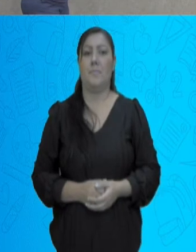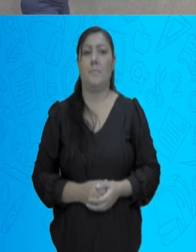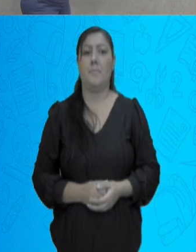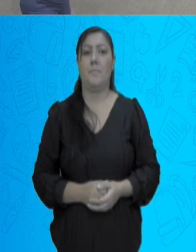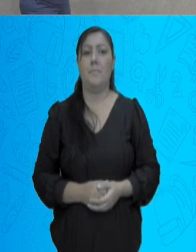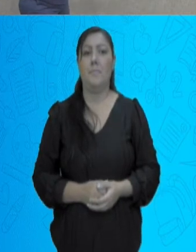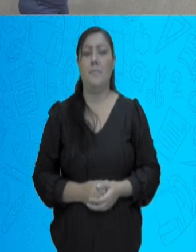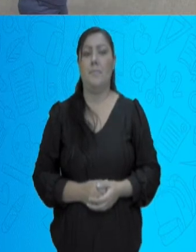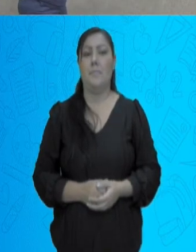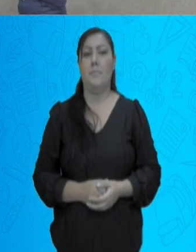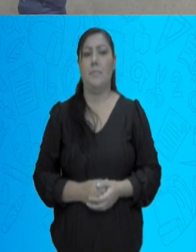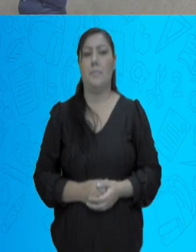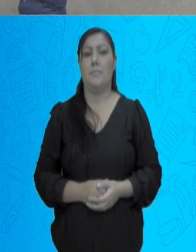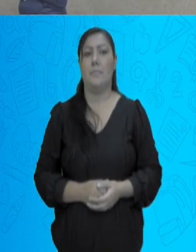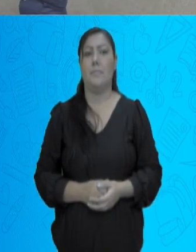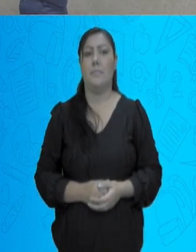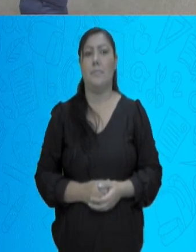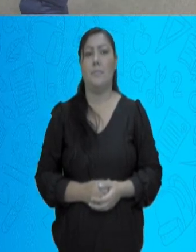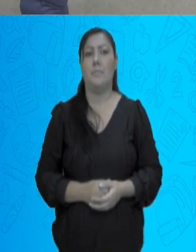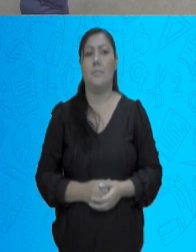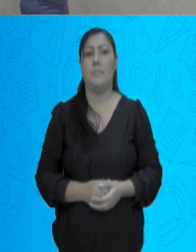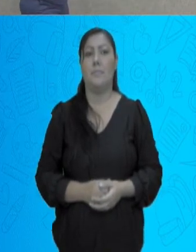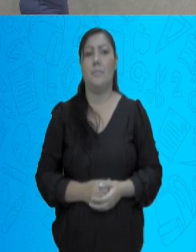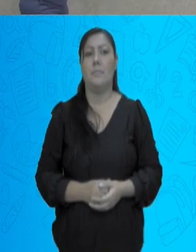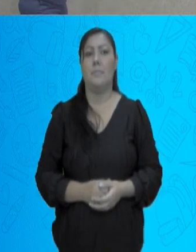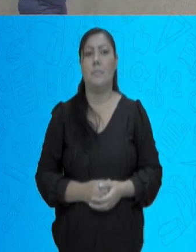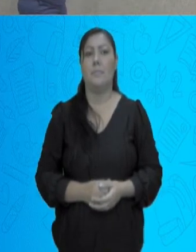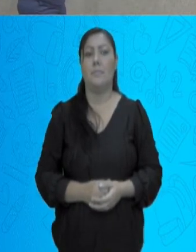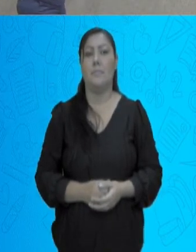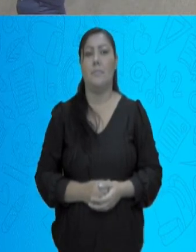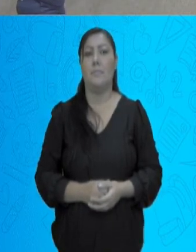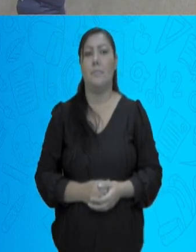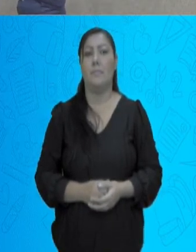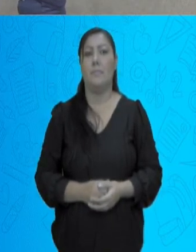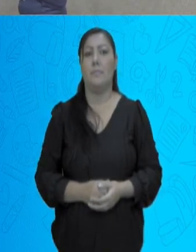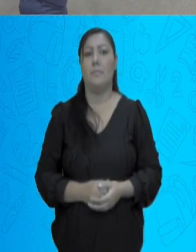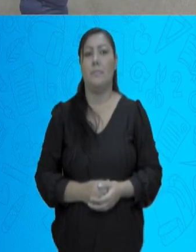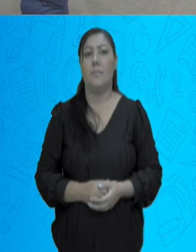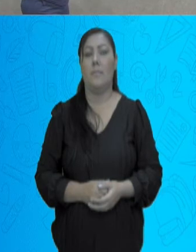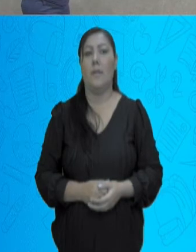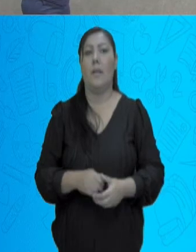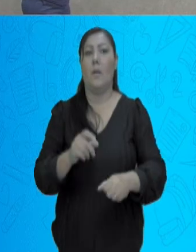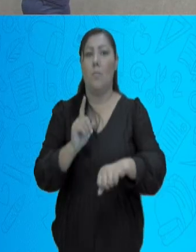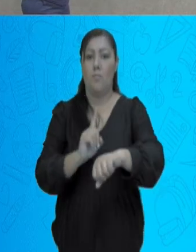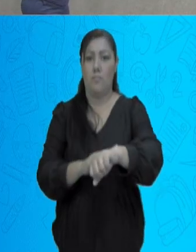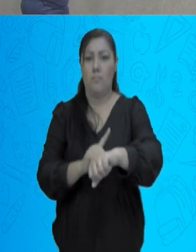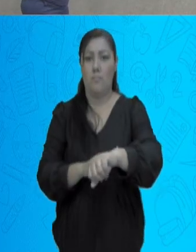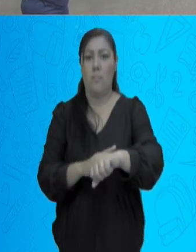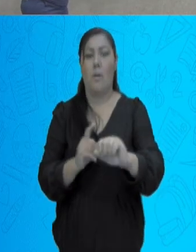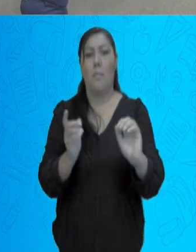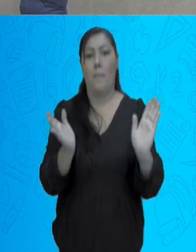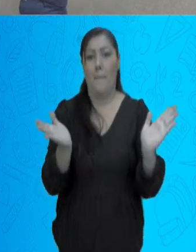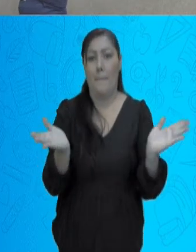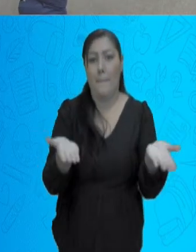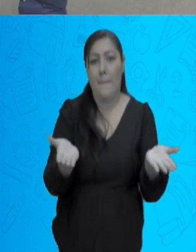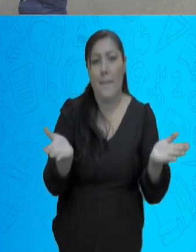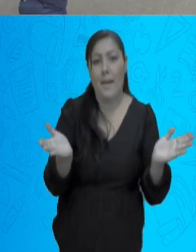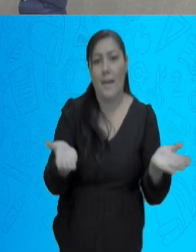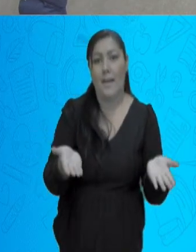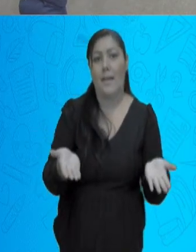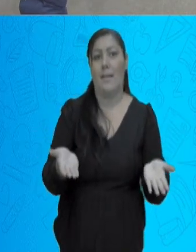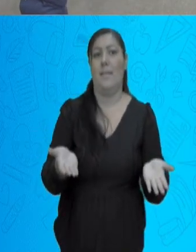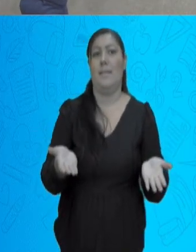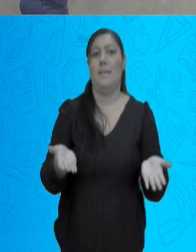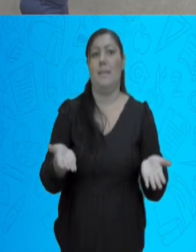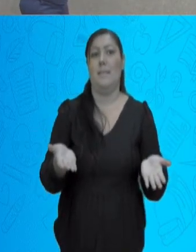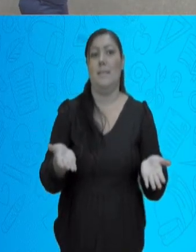mesmo, né? São mudanças de letras. presente também trouxe essa mudança, ó, que eu queira,